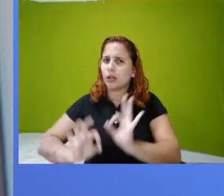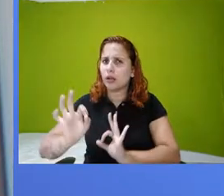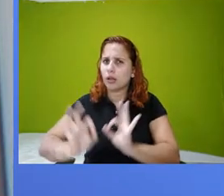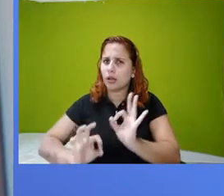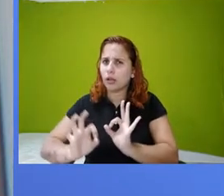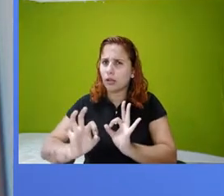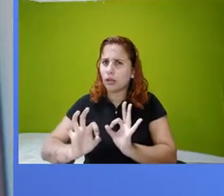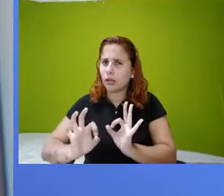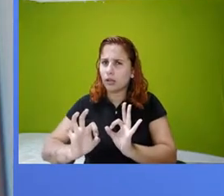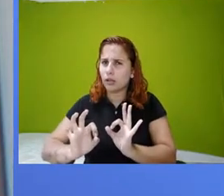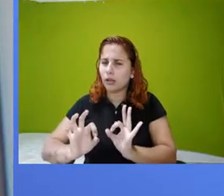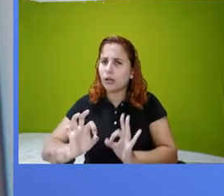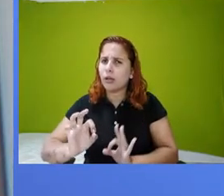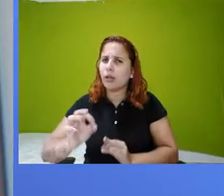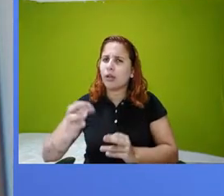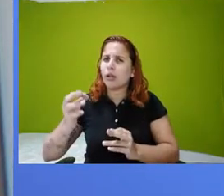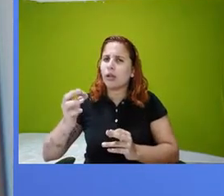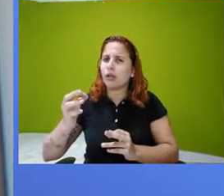desculpa,